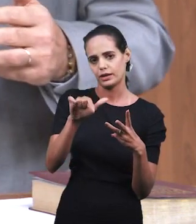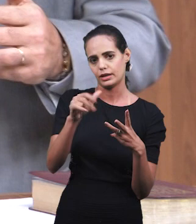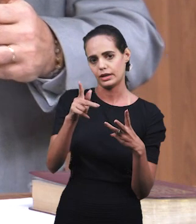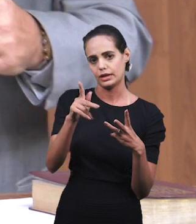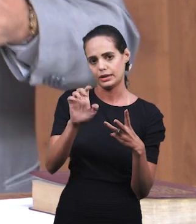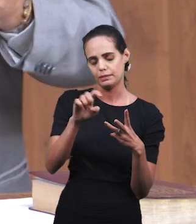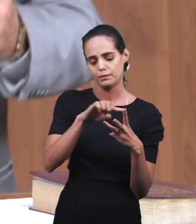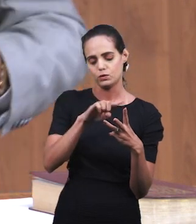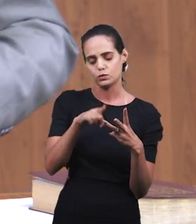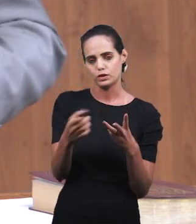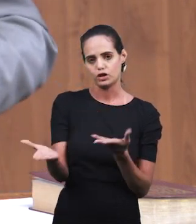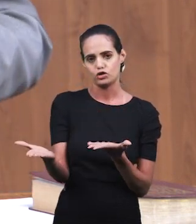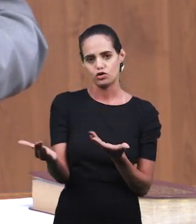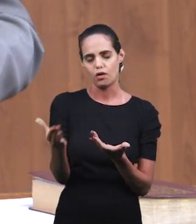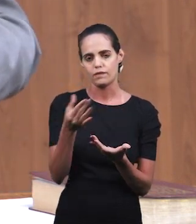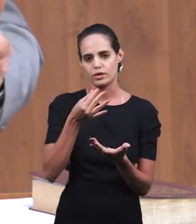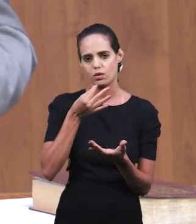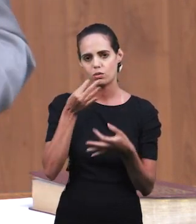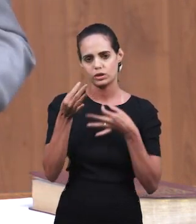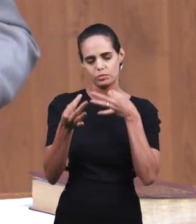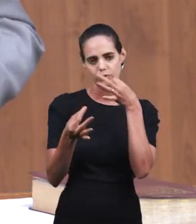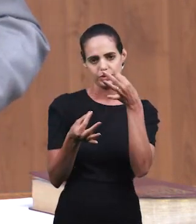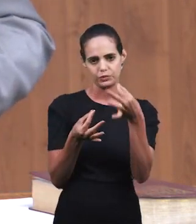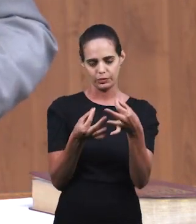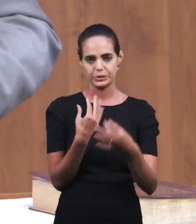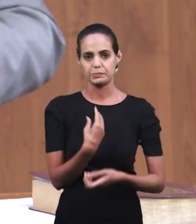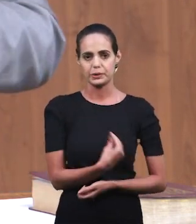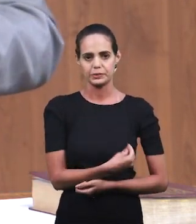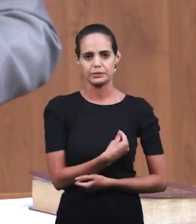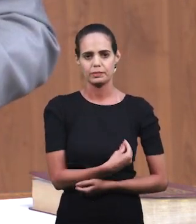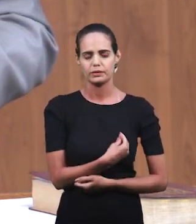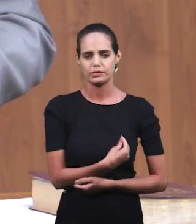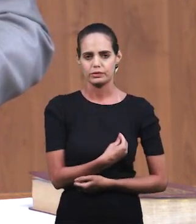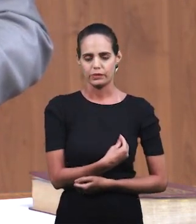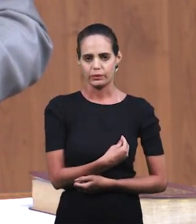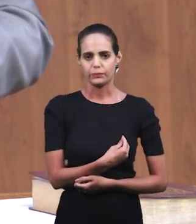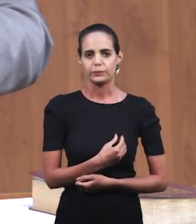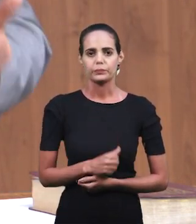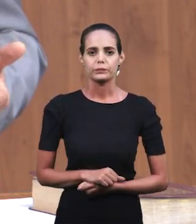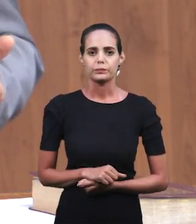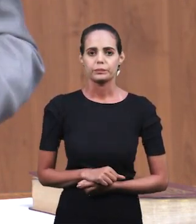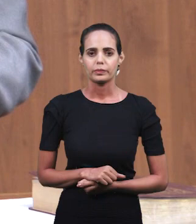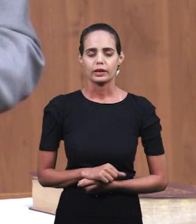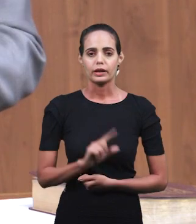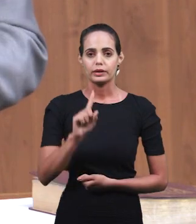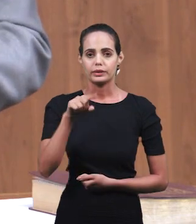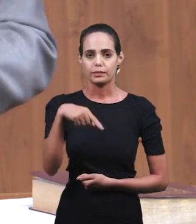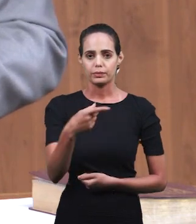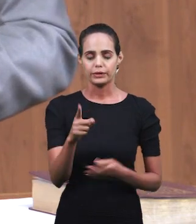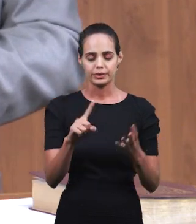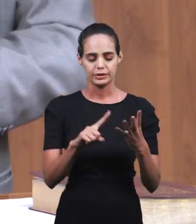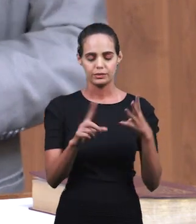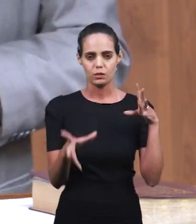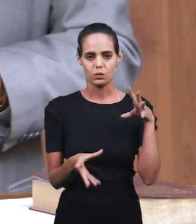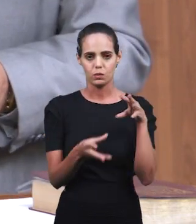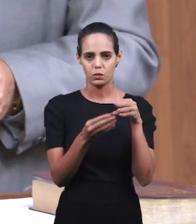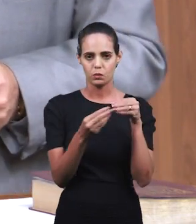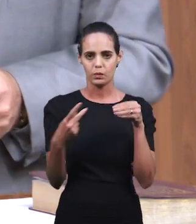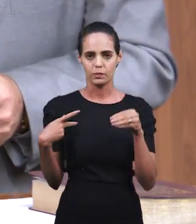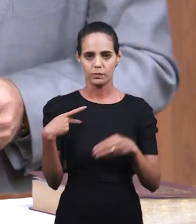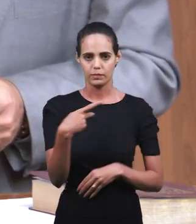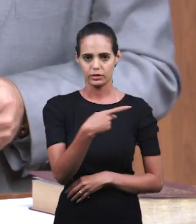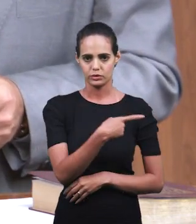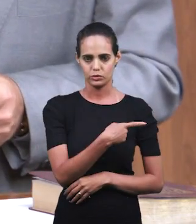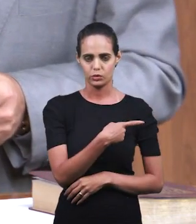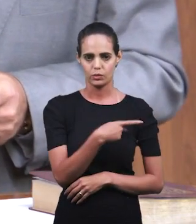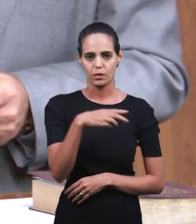as suas contribuições na forma das suas participações e, por fim, nós teremos uma conclusão do pastor Michal